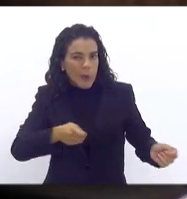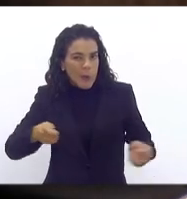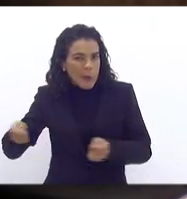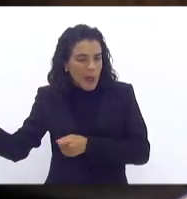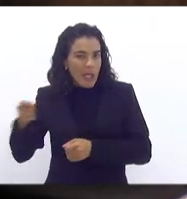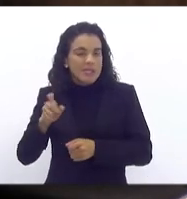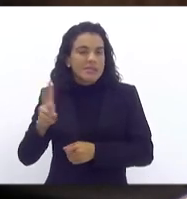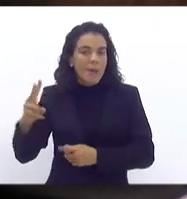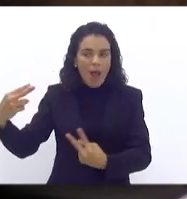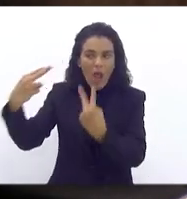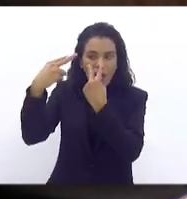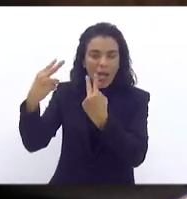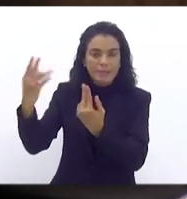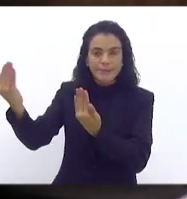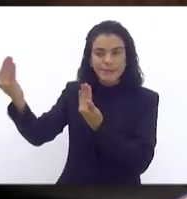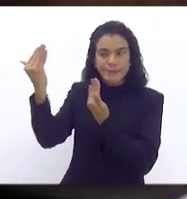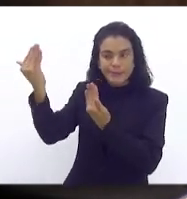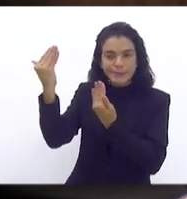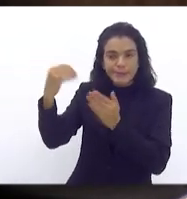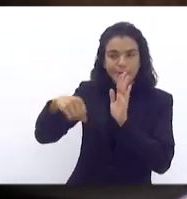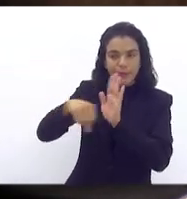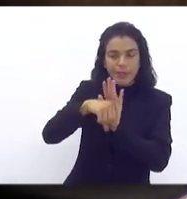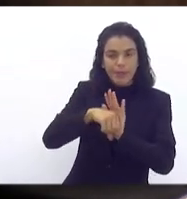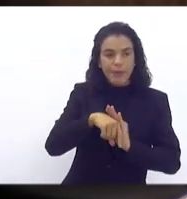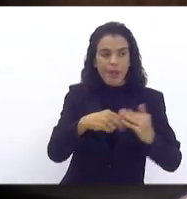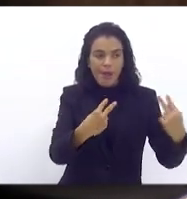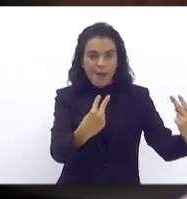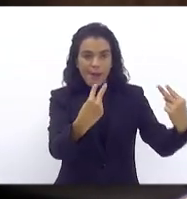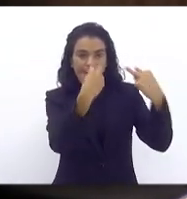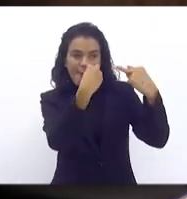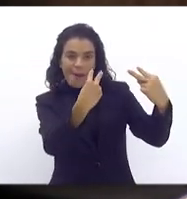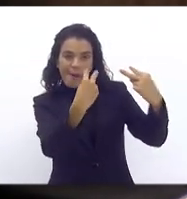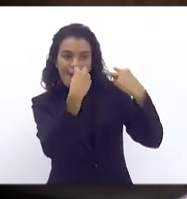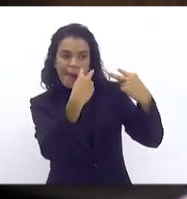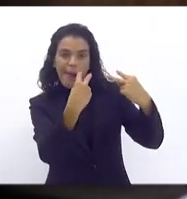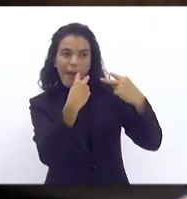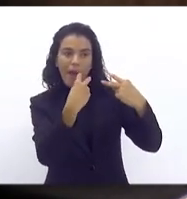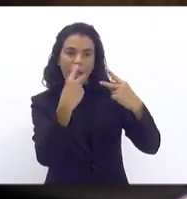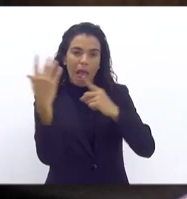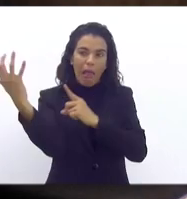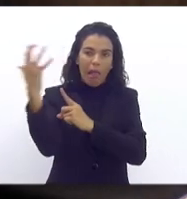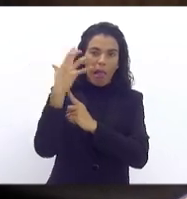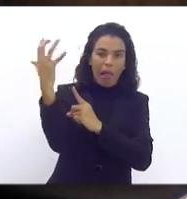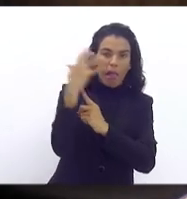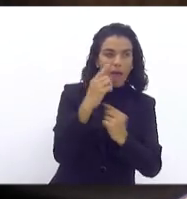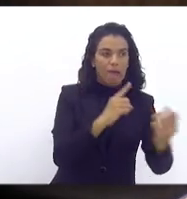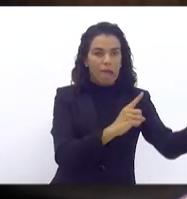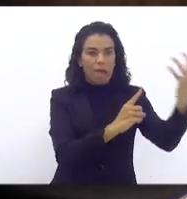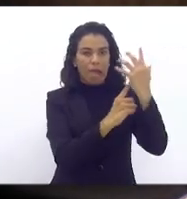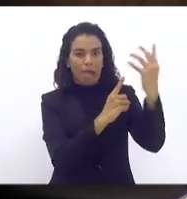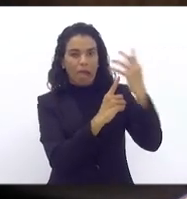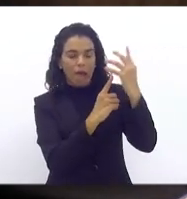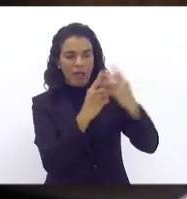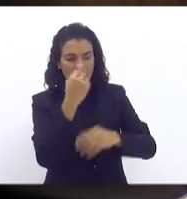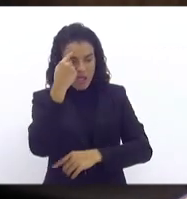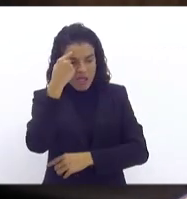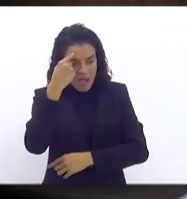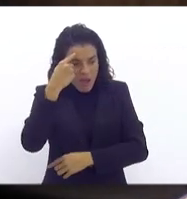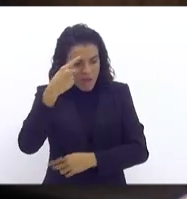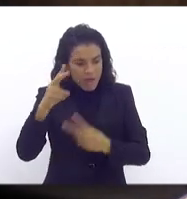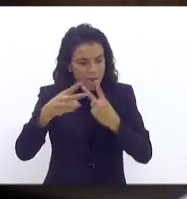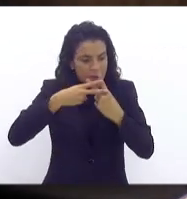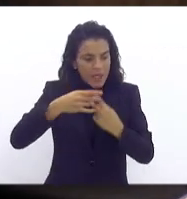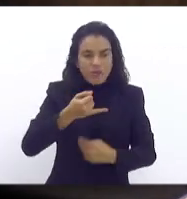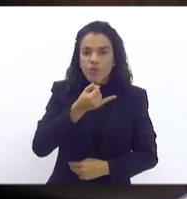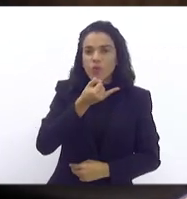o suspeito de um crime de ser eh aterrorizado pela lembrança de uma prisão injusta